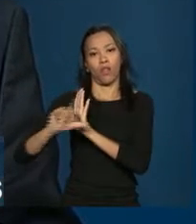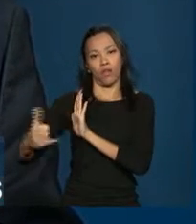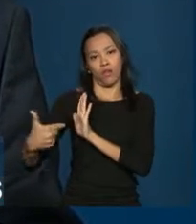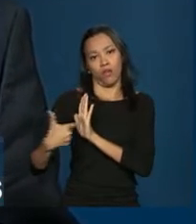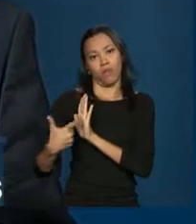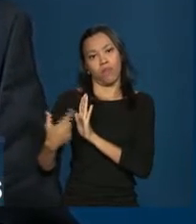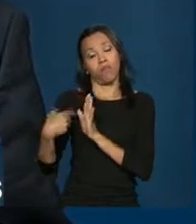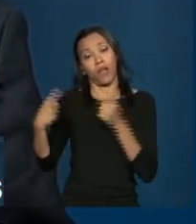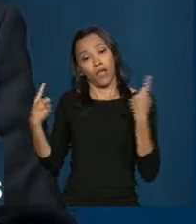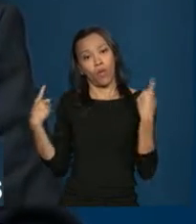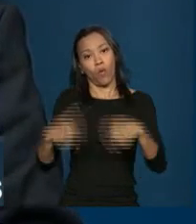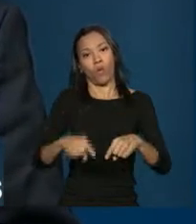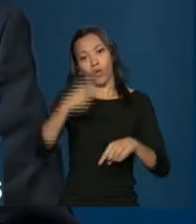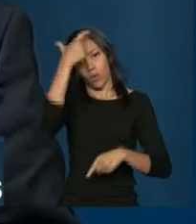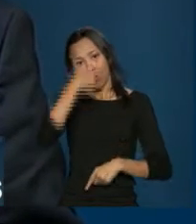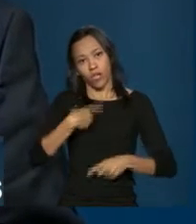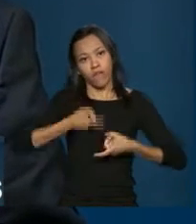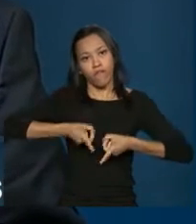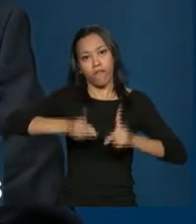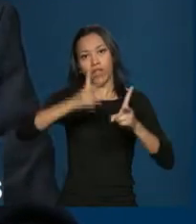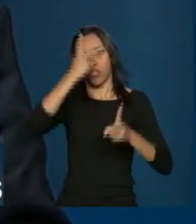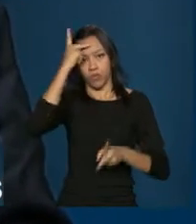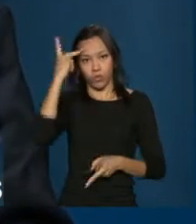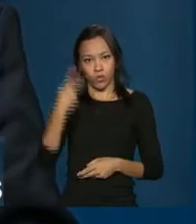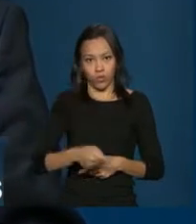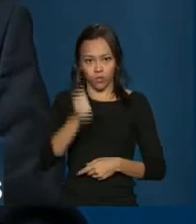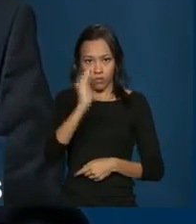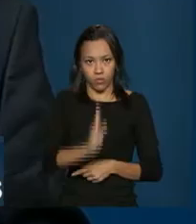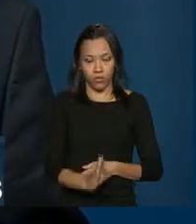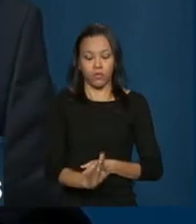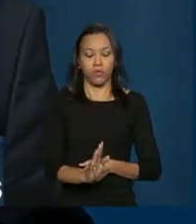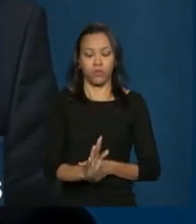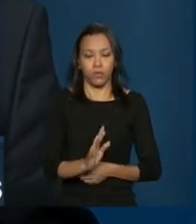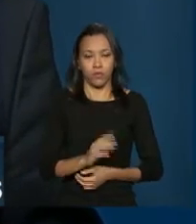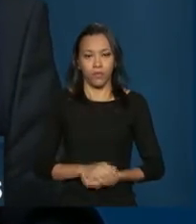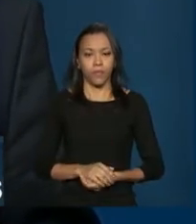legislação sobre enfrentamento ao tráfico de pessoas no Brasil.